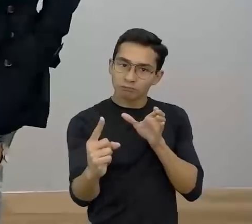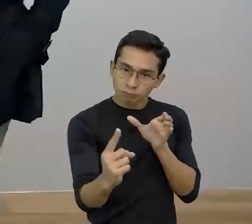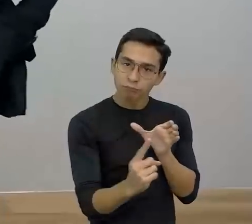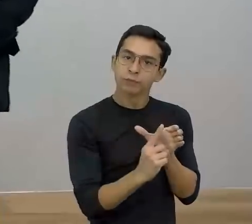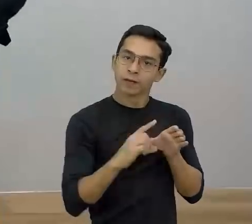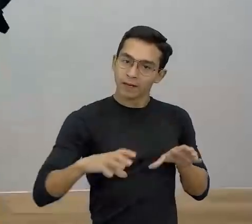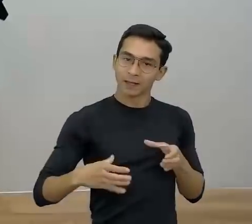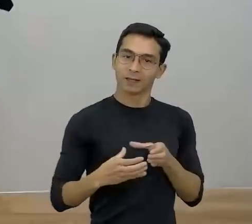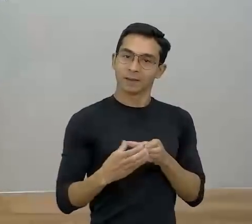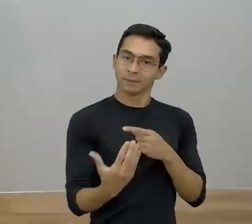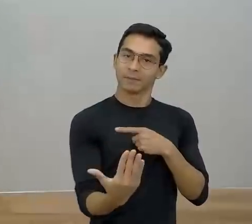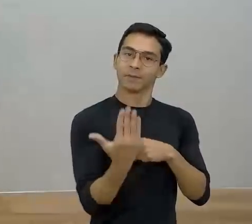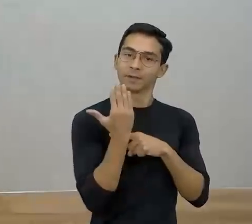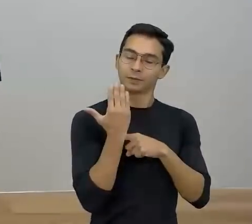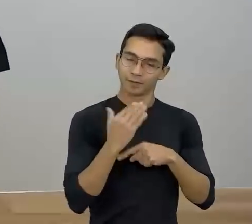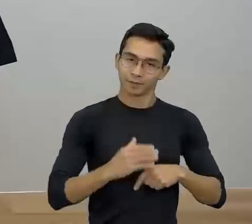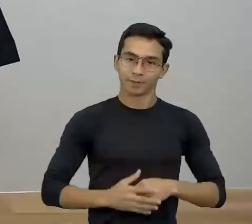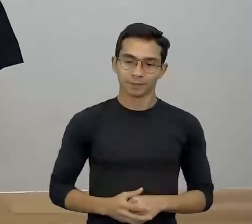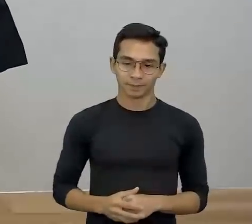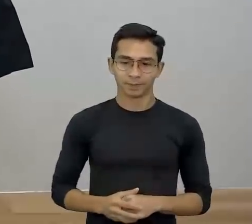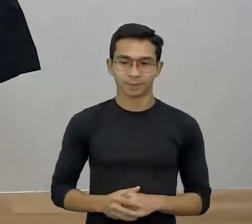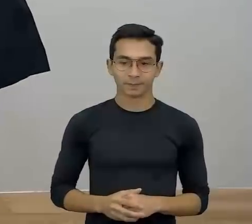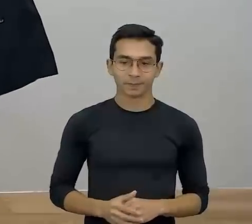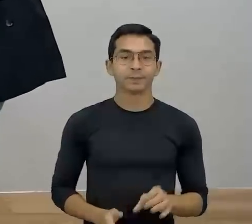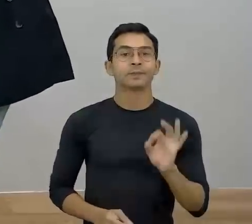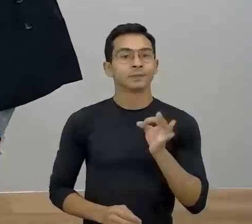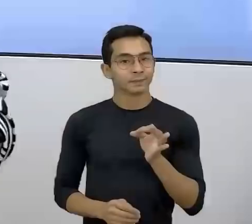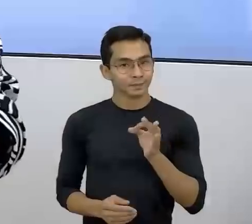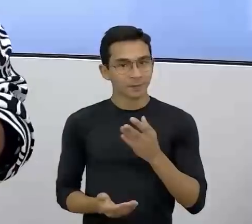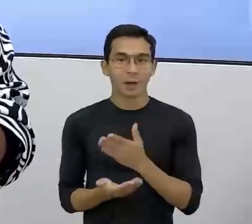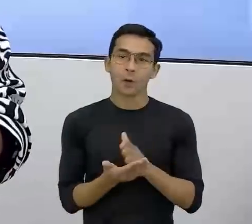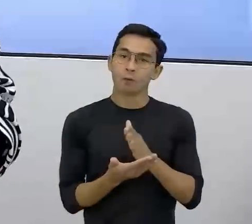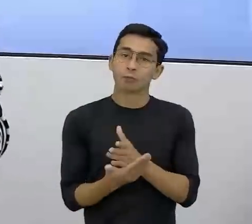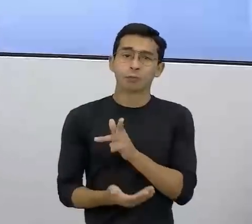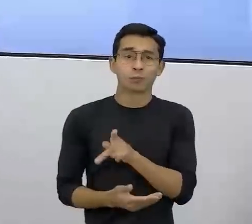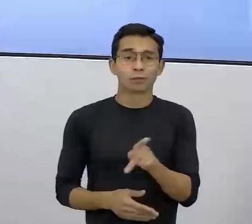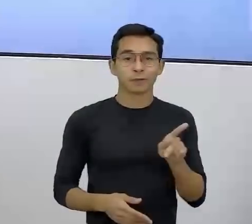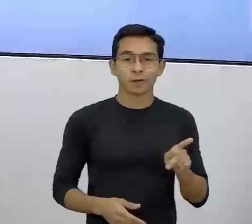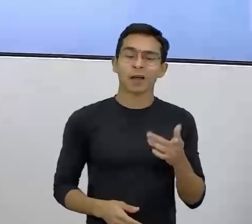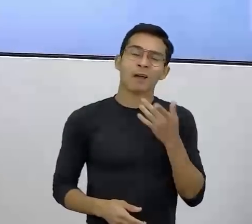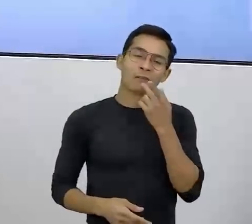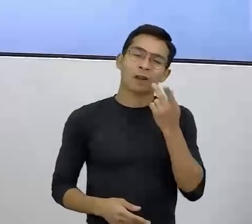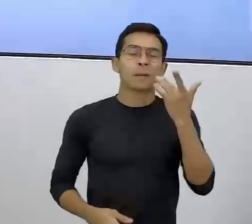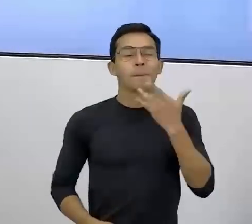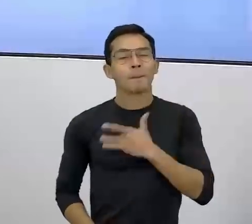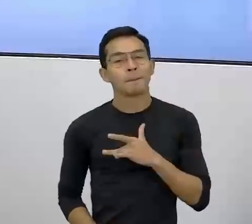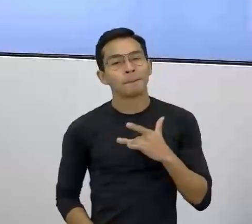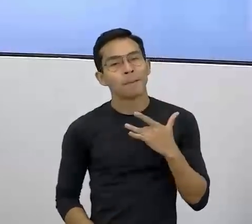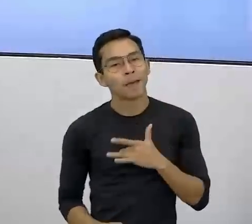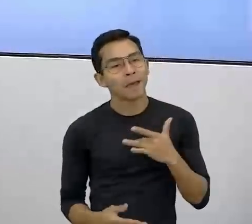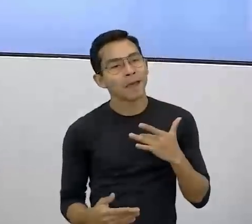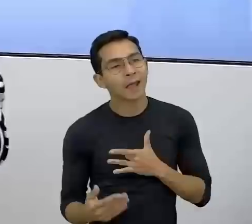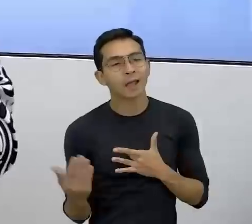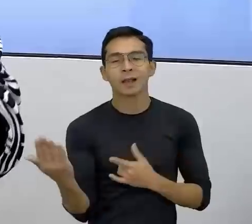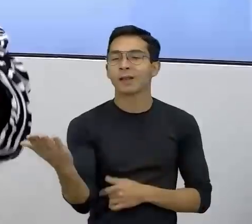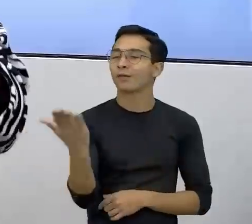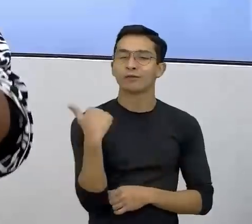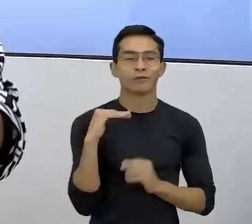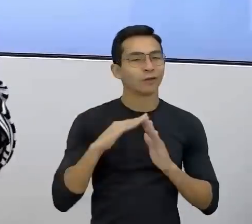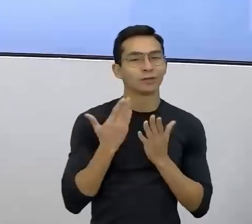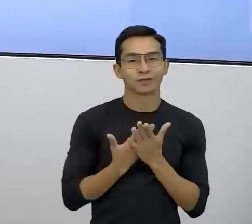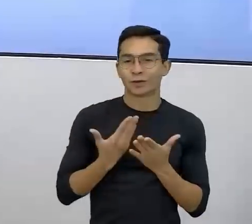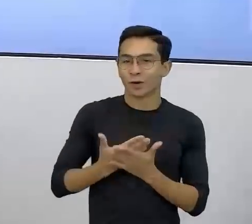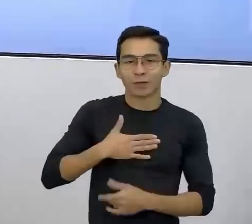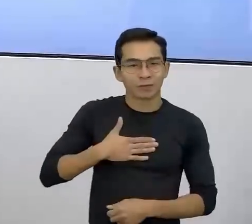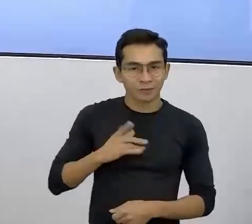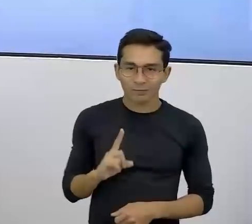Com certeza. Gente, olha, tem professor aqui lamentando que a gente não acompanhou a escola deles. A gente foi para fazer uma